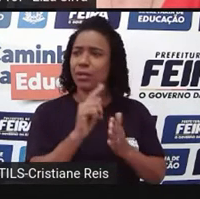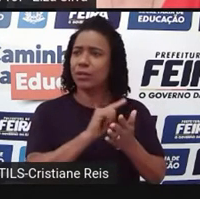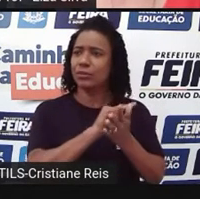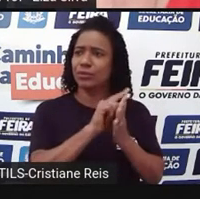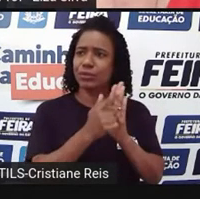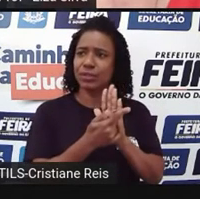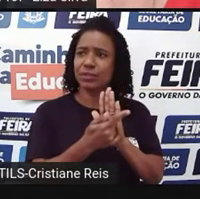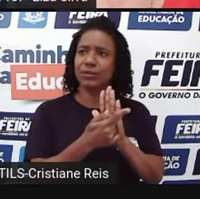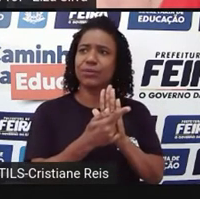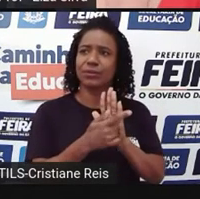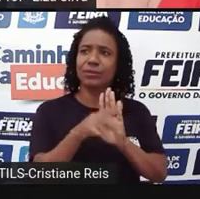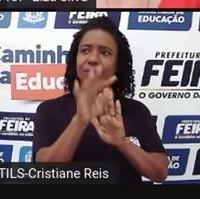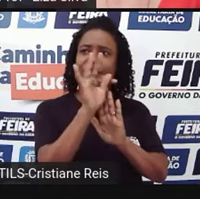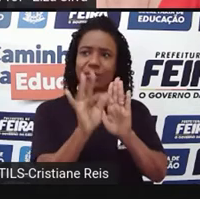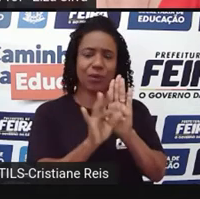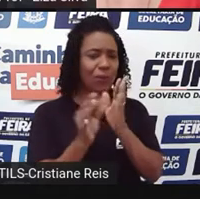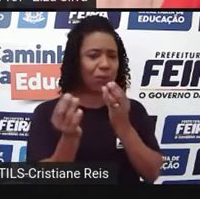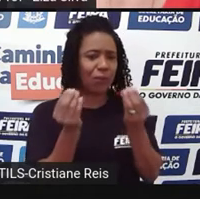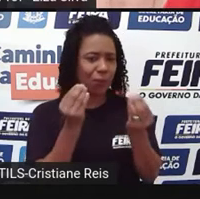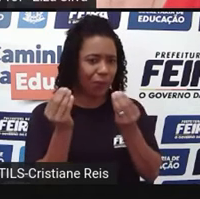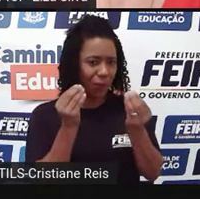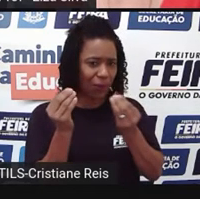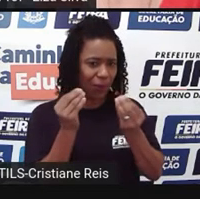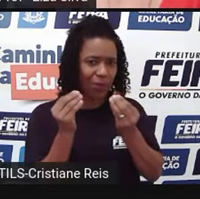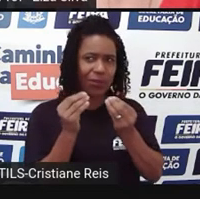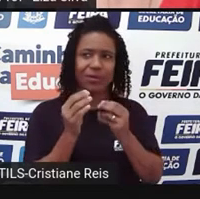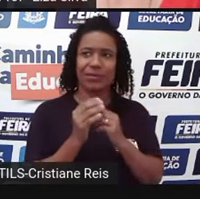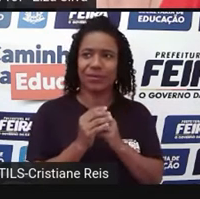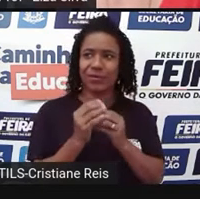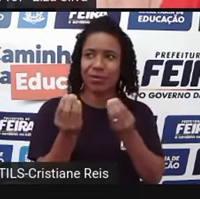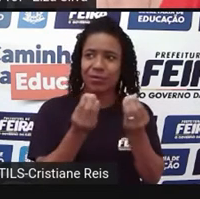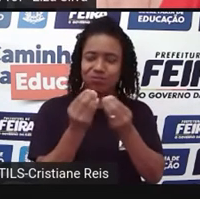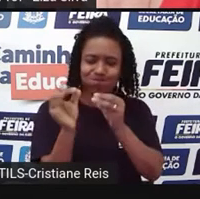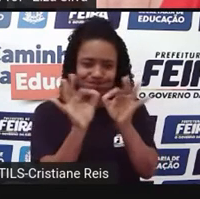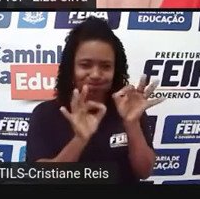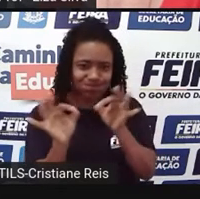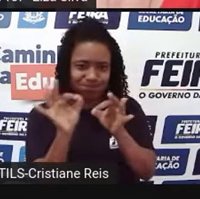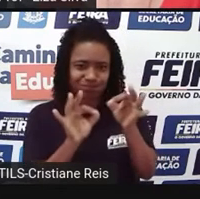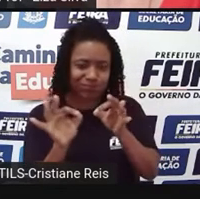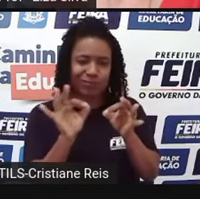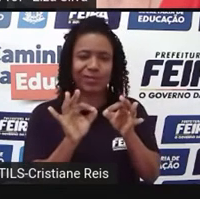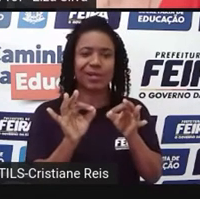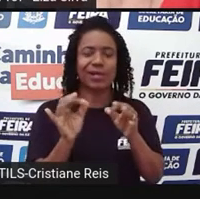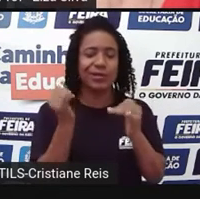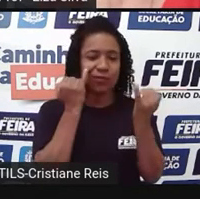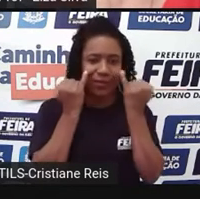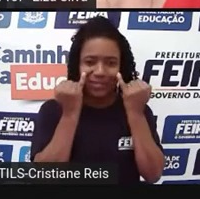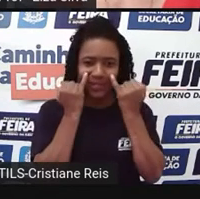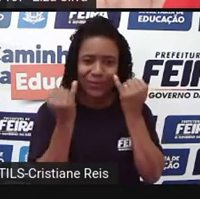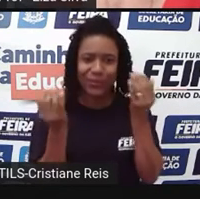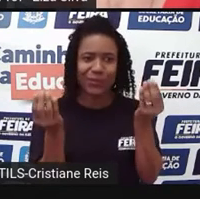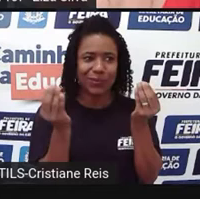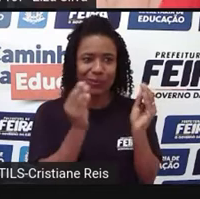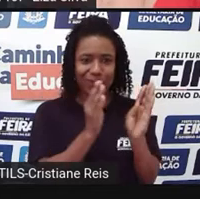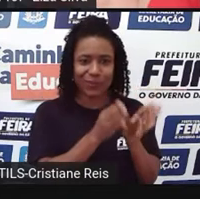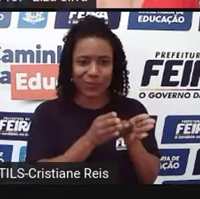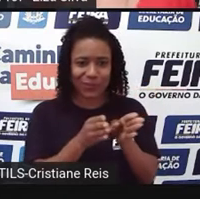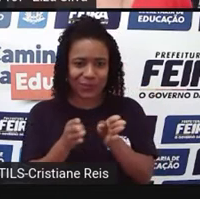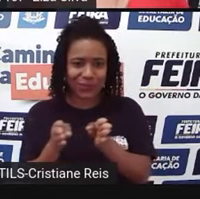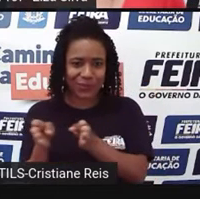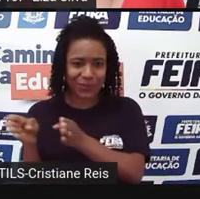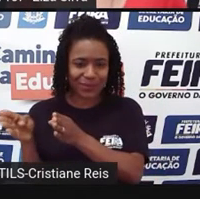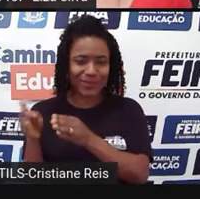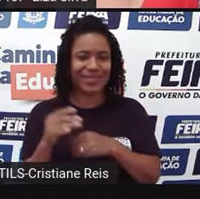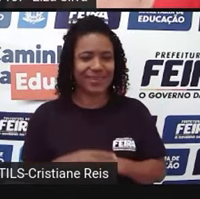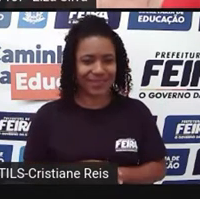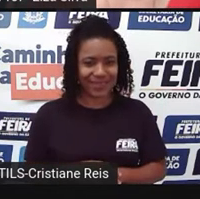textual de como elaborá-lo Quais as informações que contém nele eu nós temos aí uma linha do